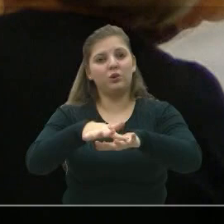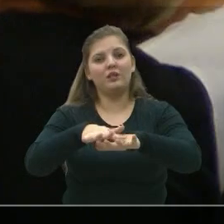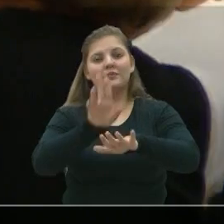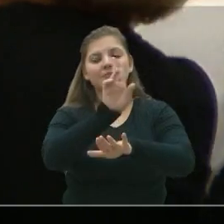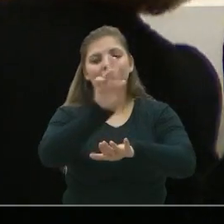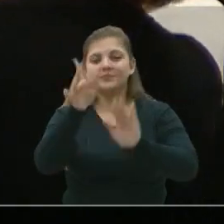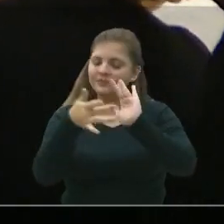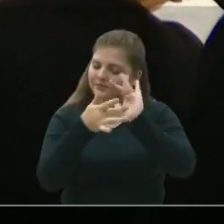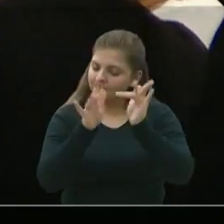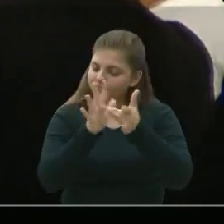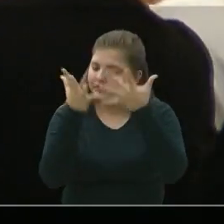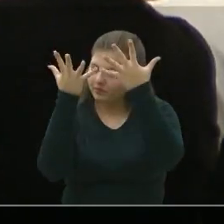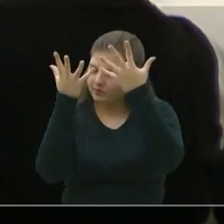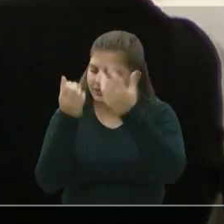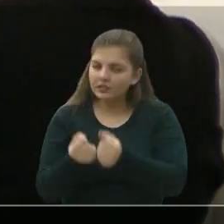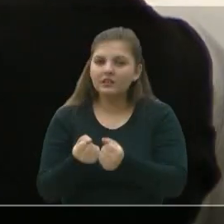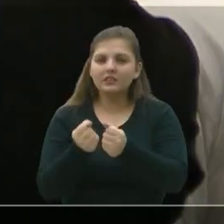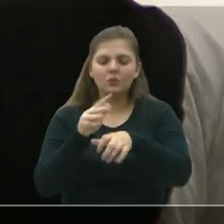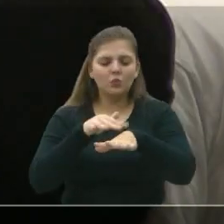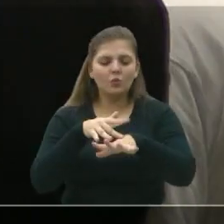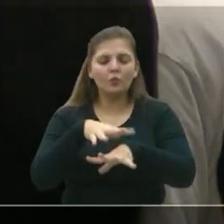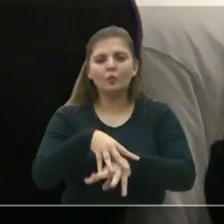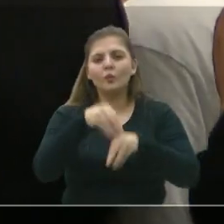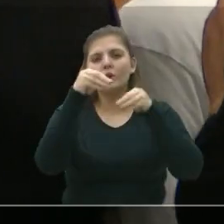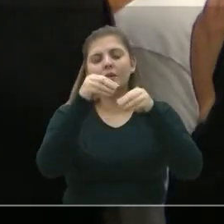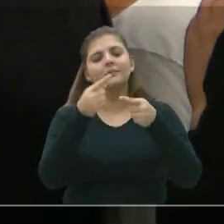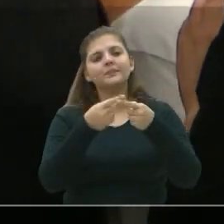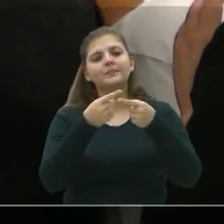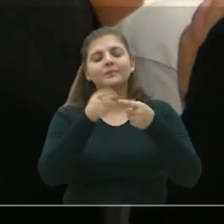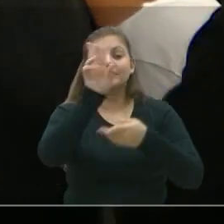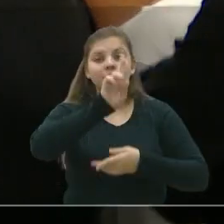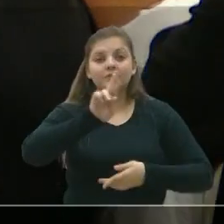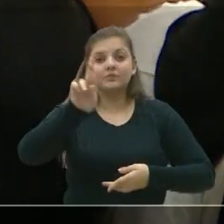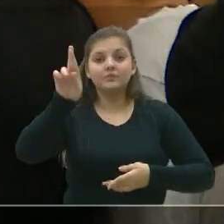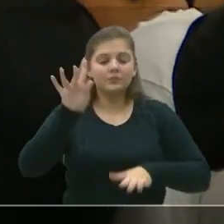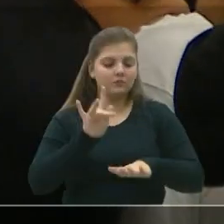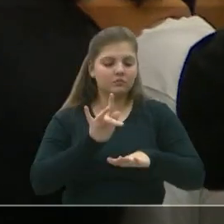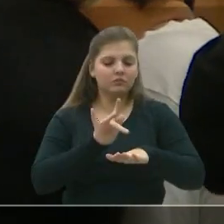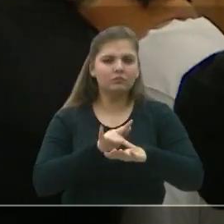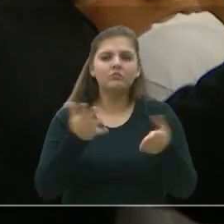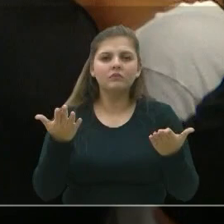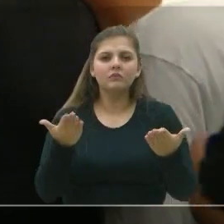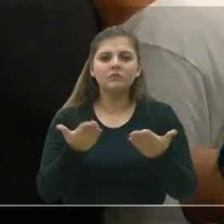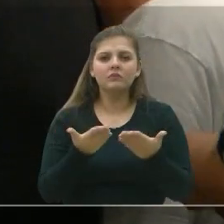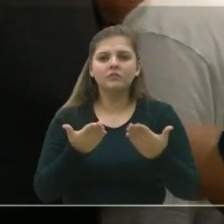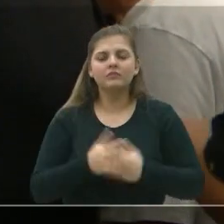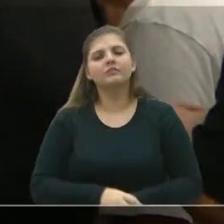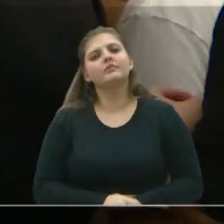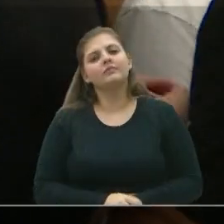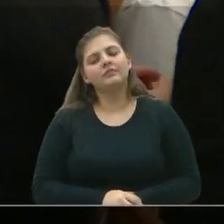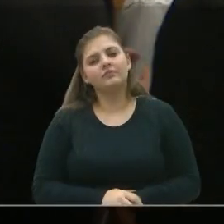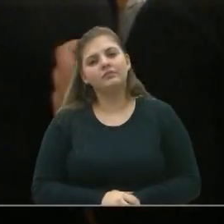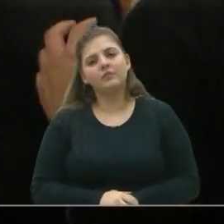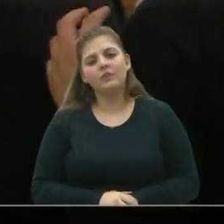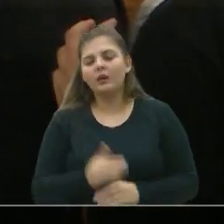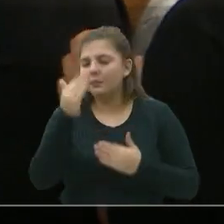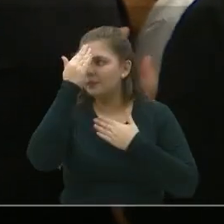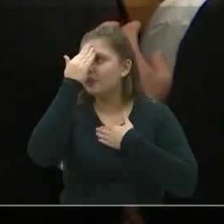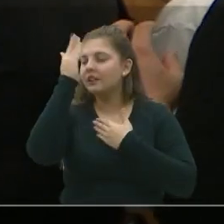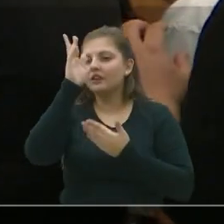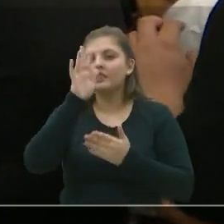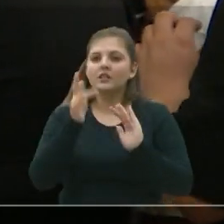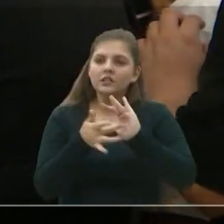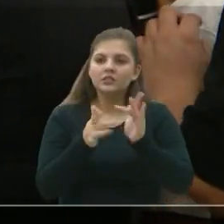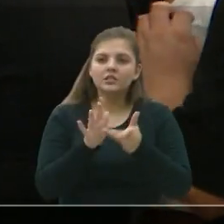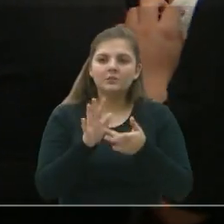de Jesus, toma posse da tua cura, porque o Senhor toca nesta hora. Obrigada, Jesus, pela tua